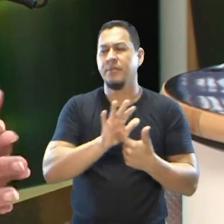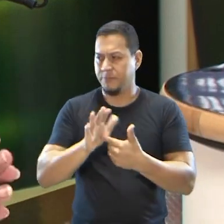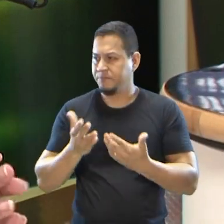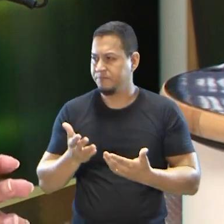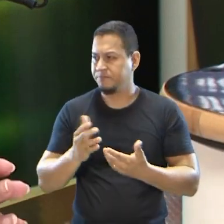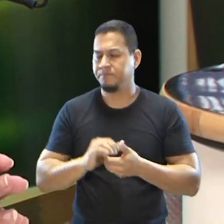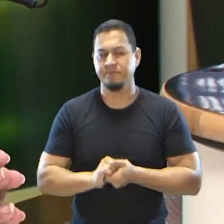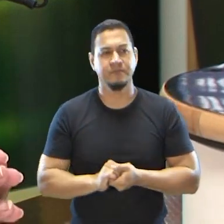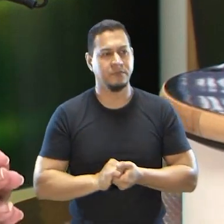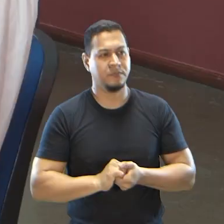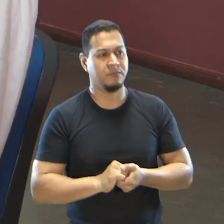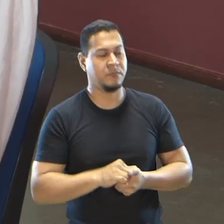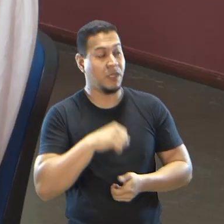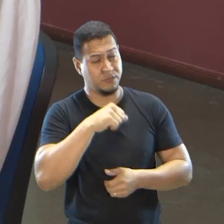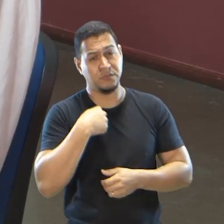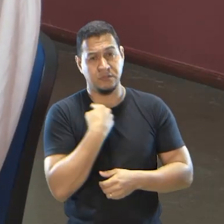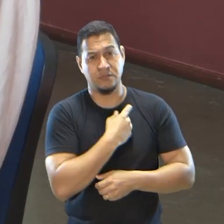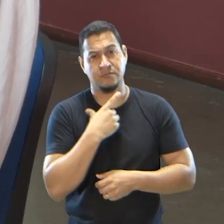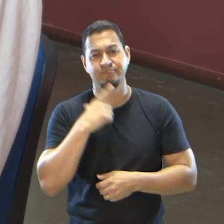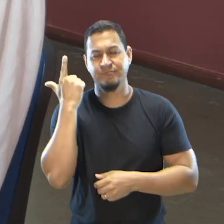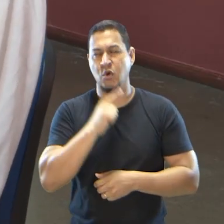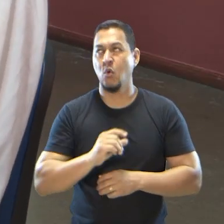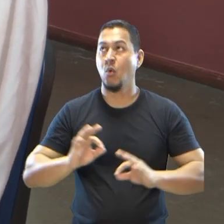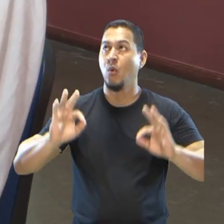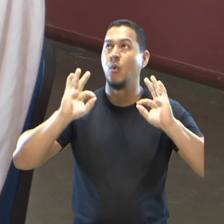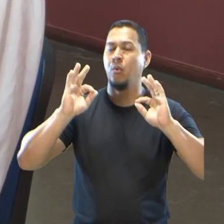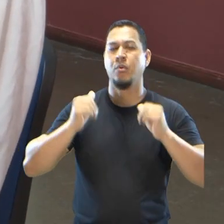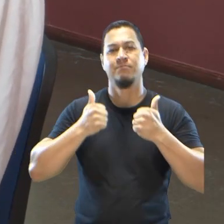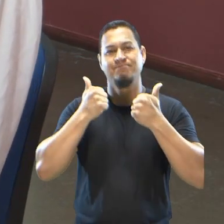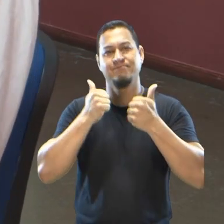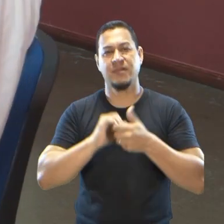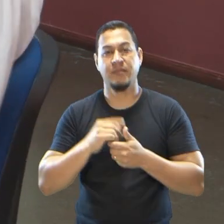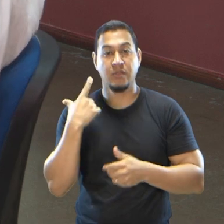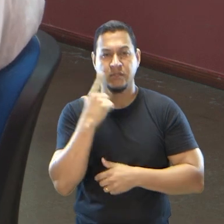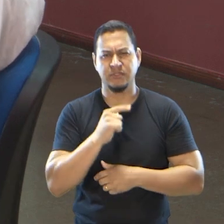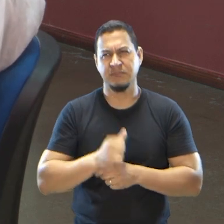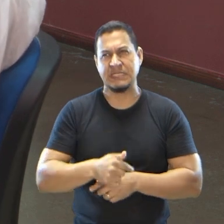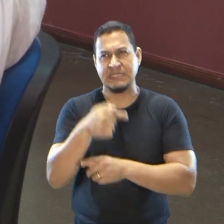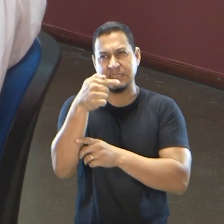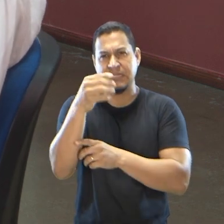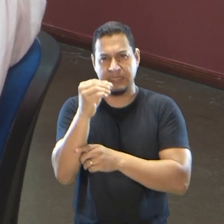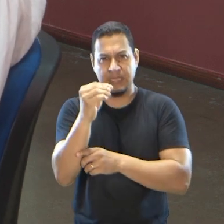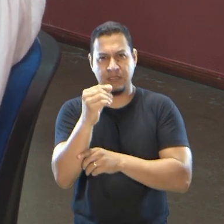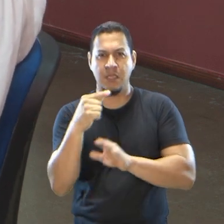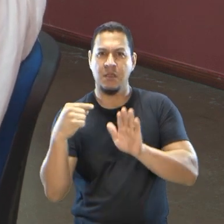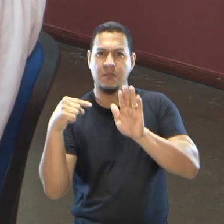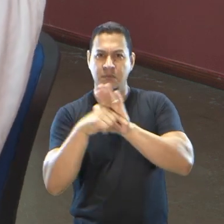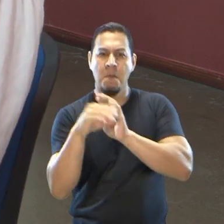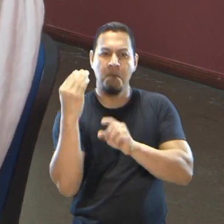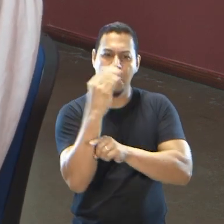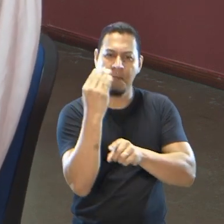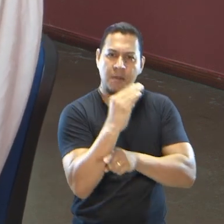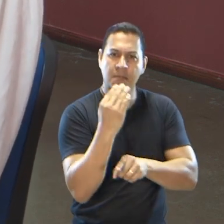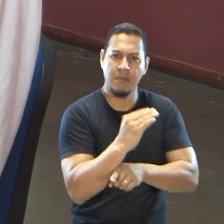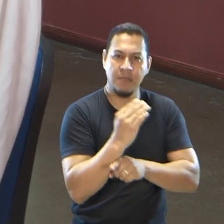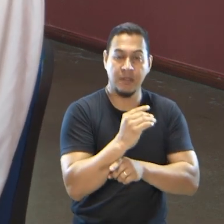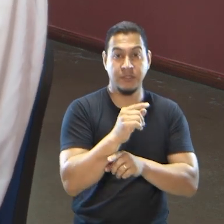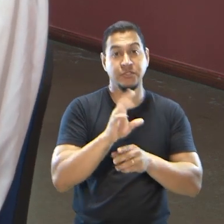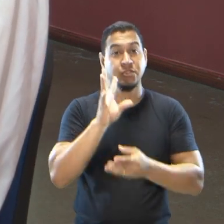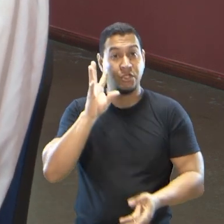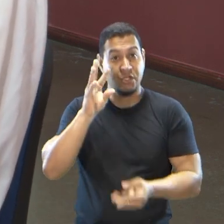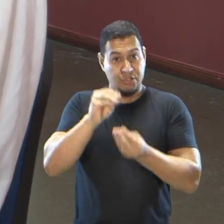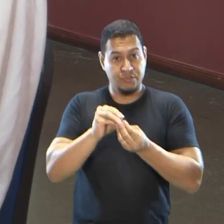quem se inscreveu. Isso. Não, foi um sucesso, realmente. Nós tivemos mais de 70 submissões, né?